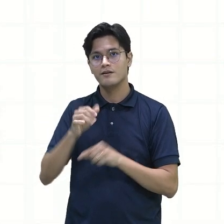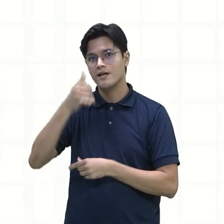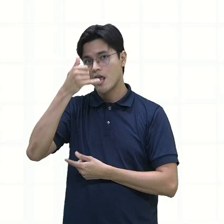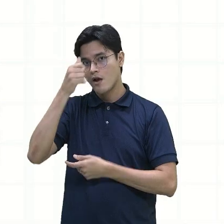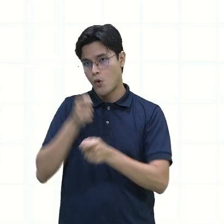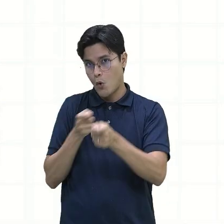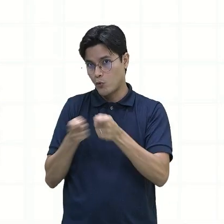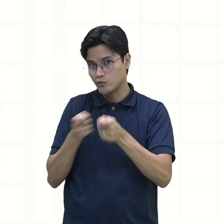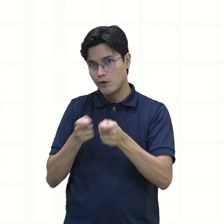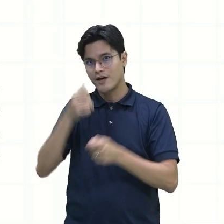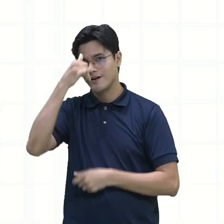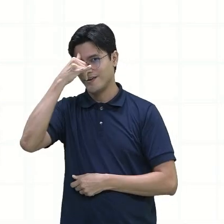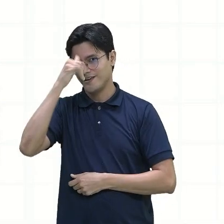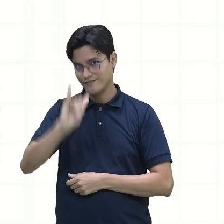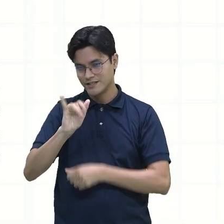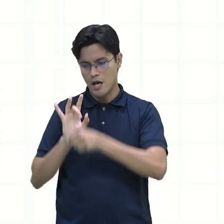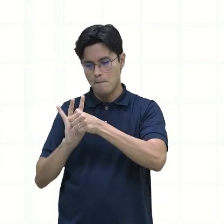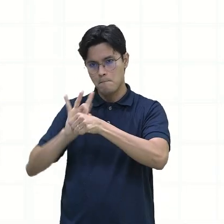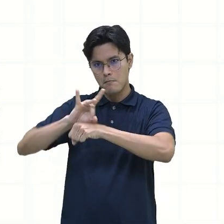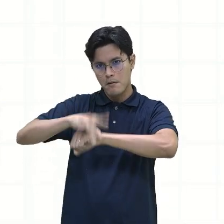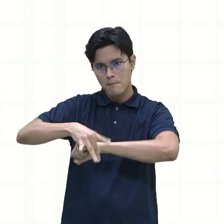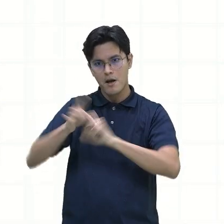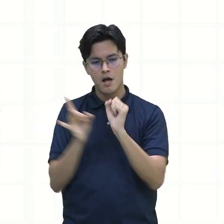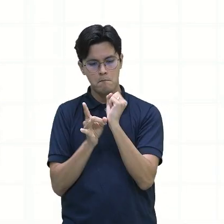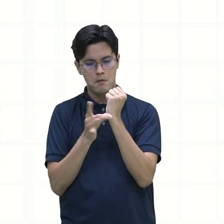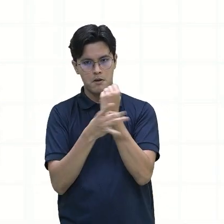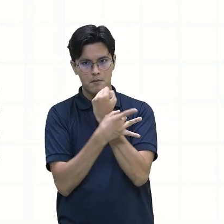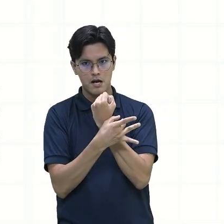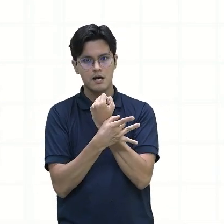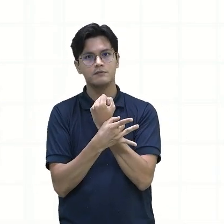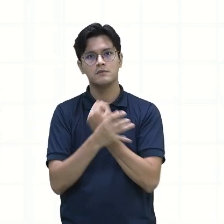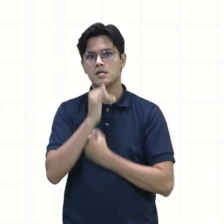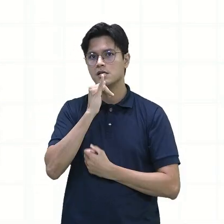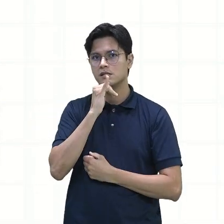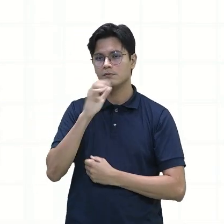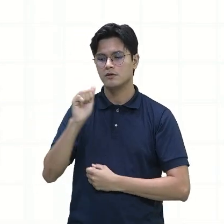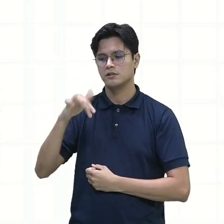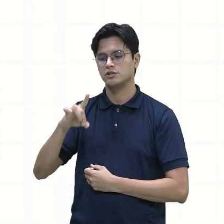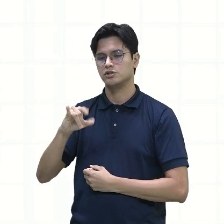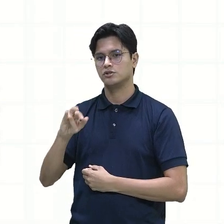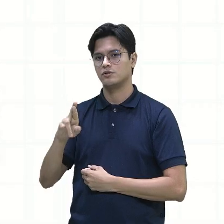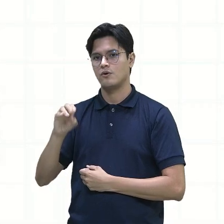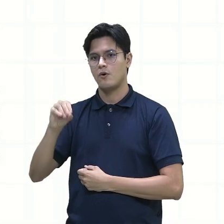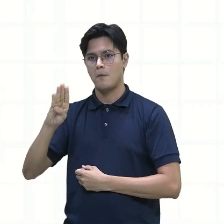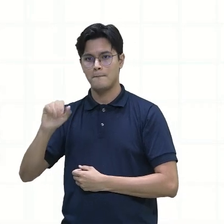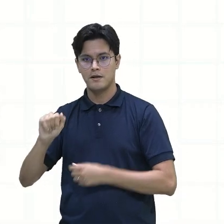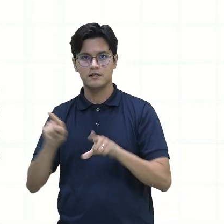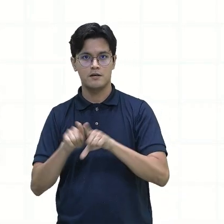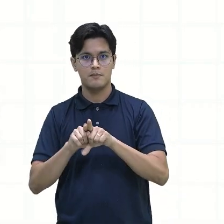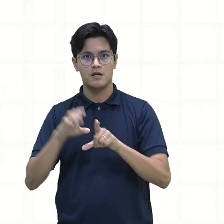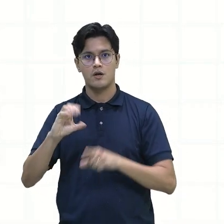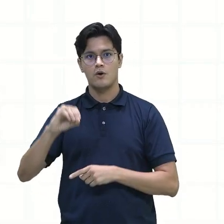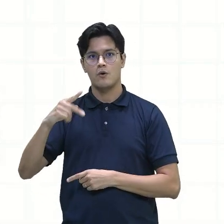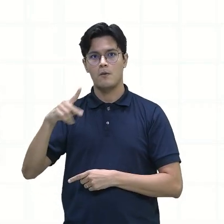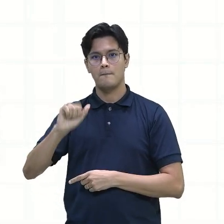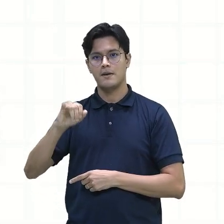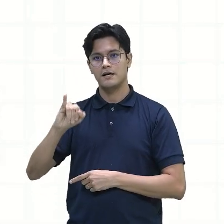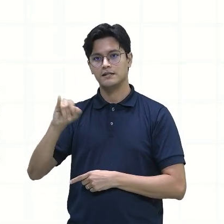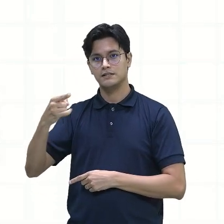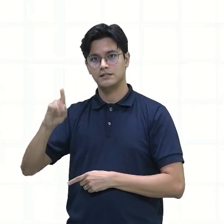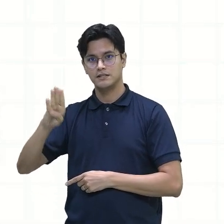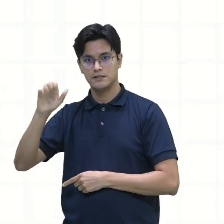ilustração tanto a andiroba, copaíba, e que na Amazônia são plantas, né, que os